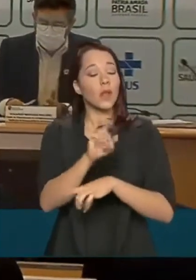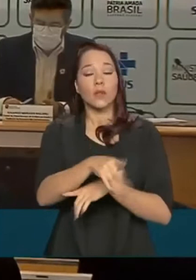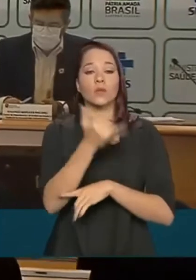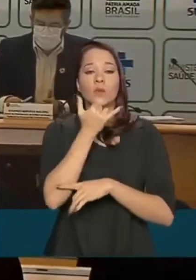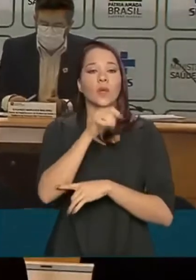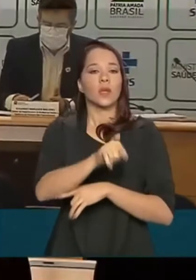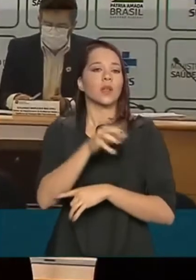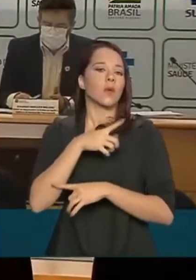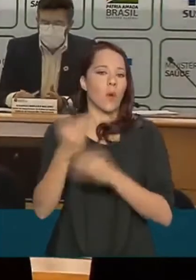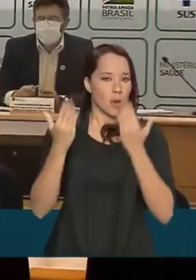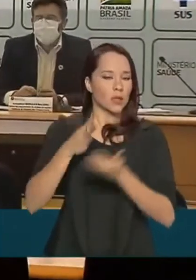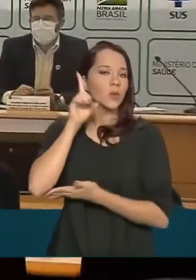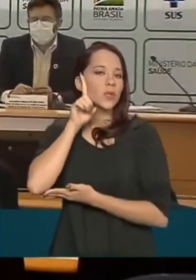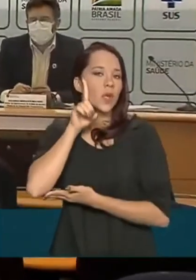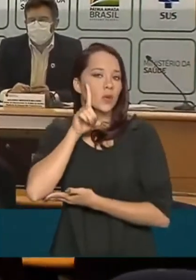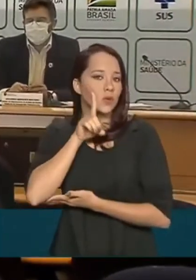comparando com os Estados Unidos, que é o